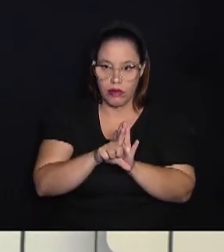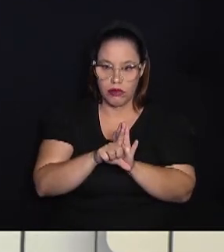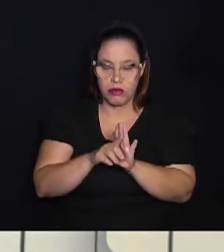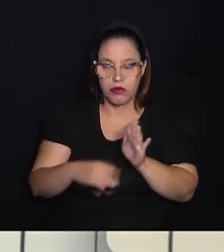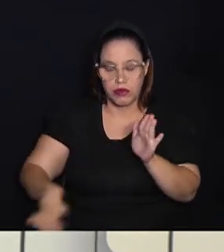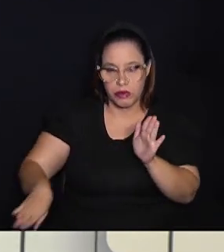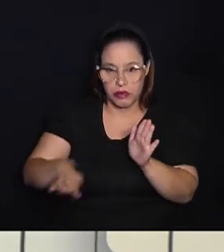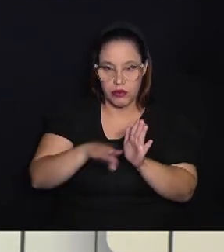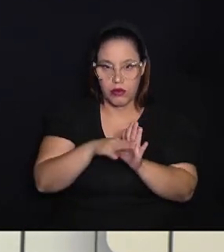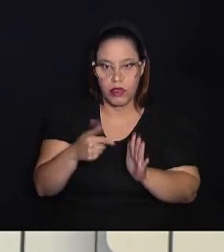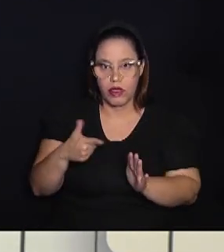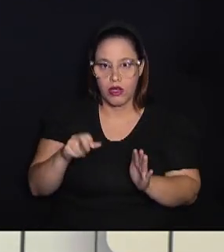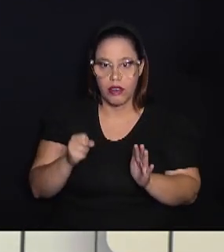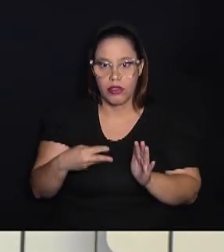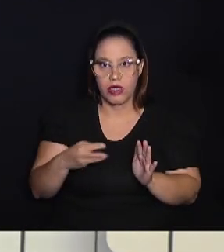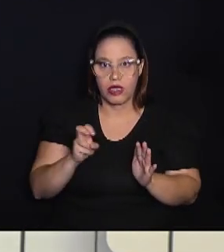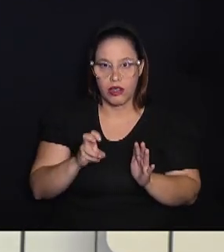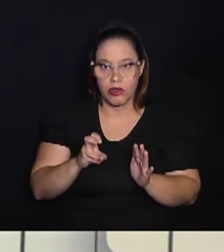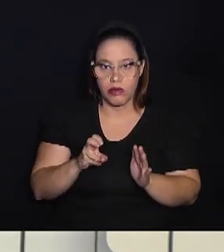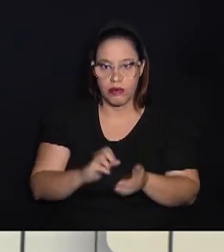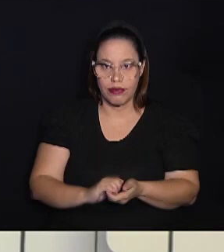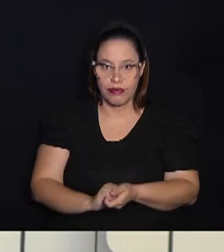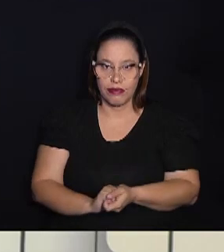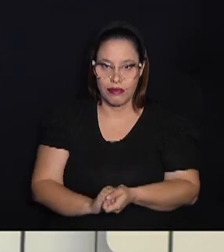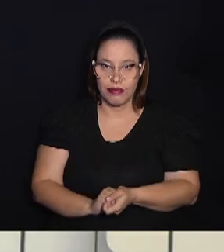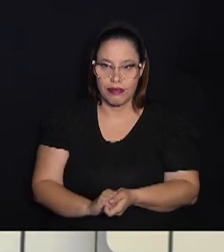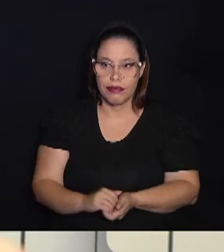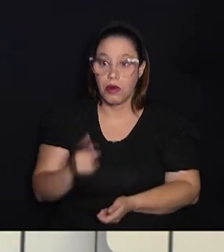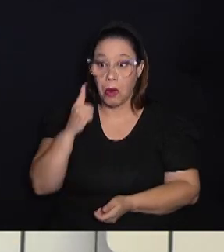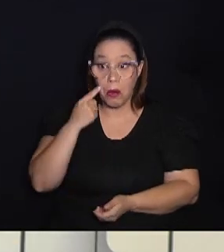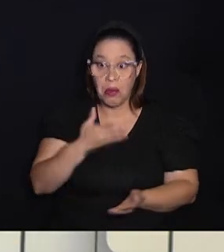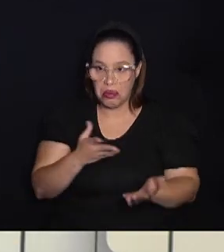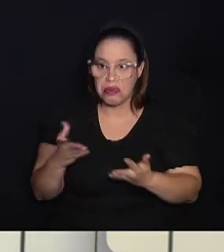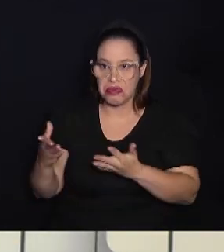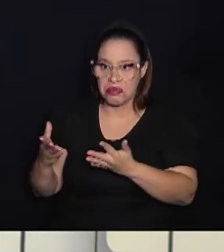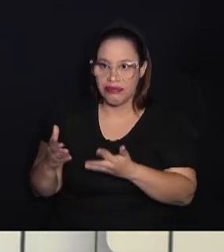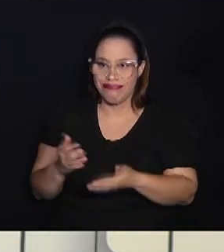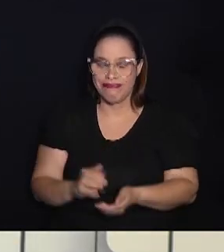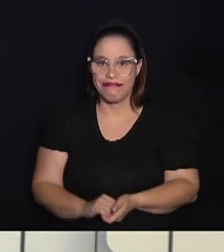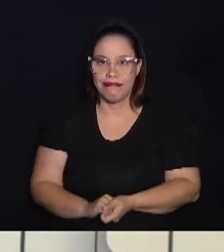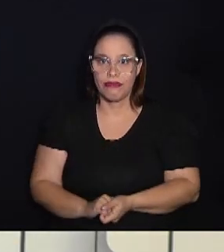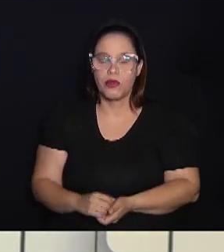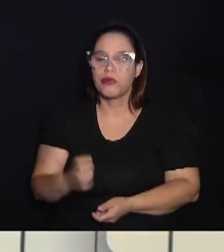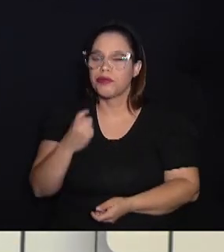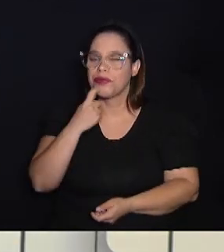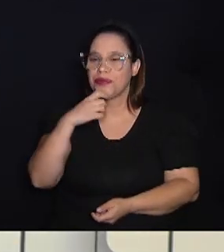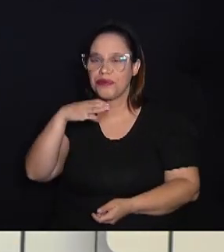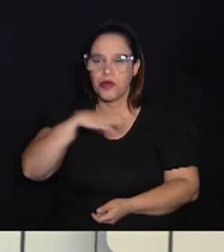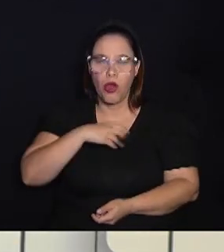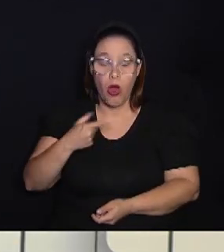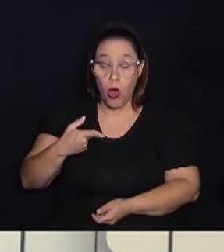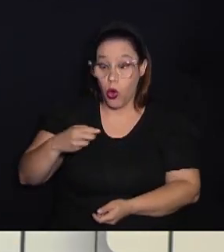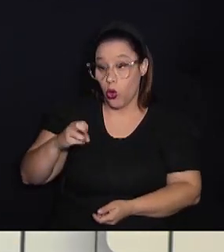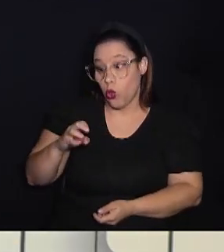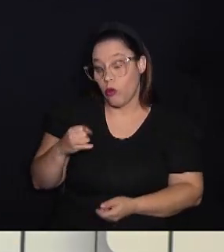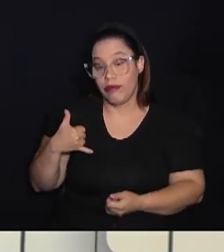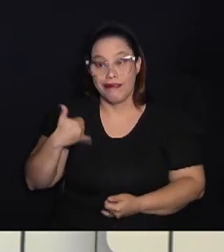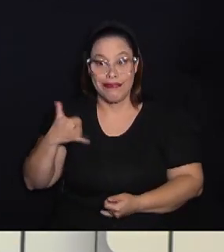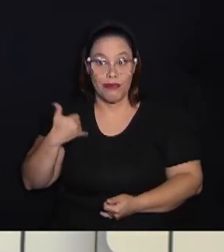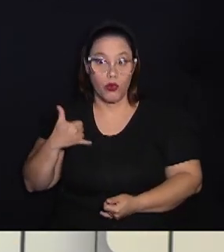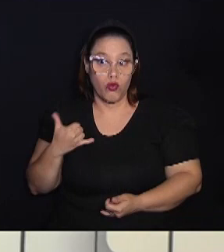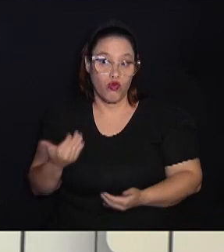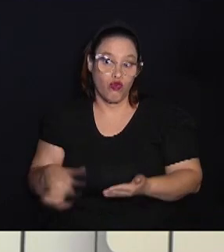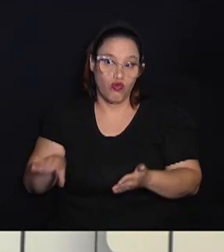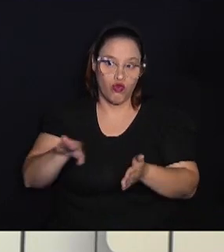em vigor em 2025. Nós vamos acompanhar. Olha só, Campinas completou 250 anos no